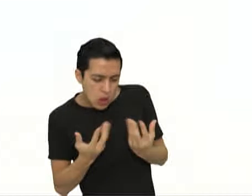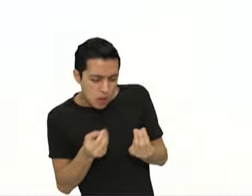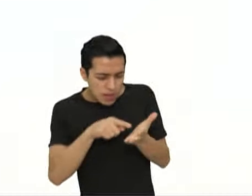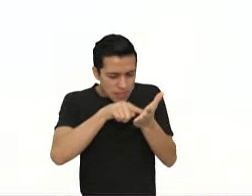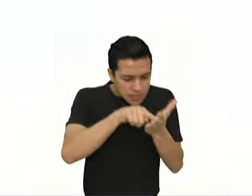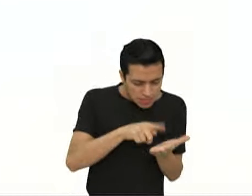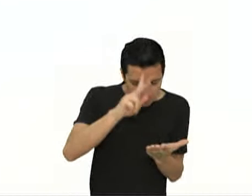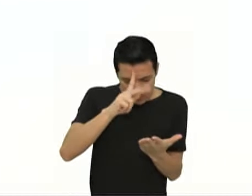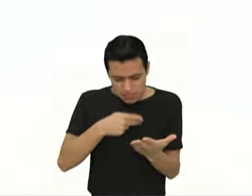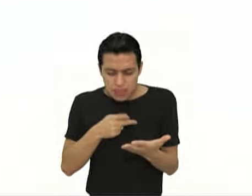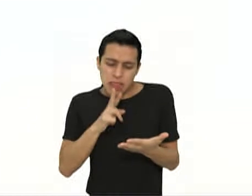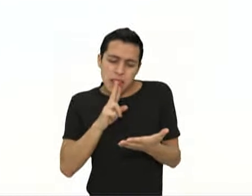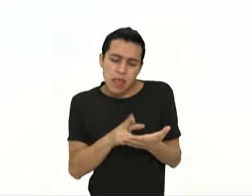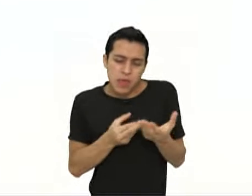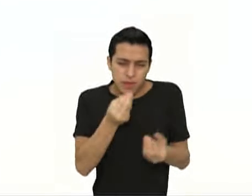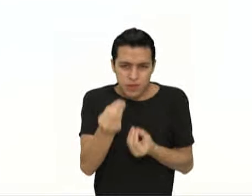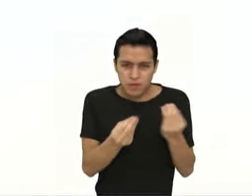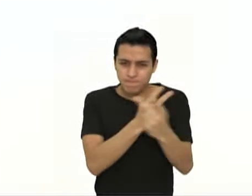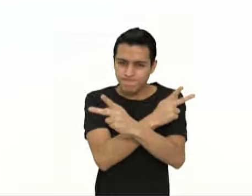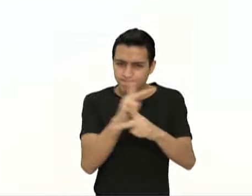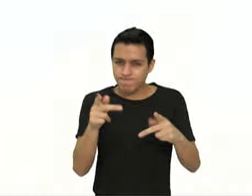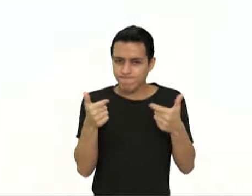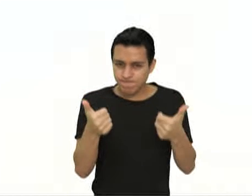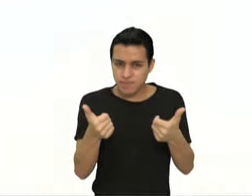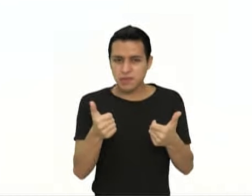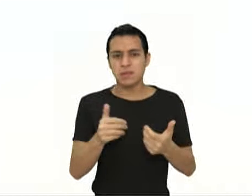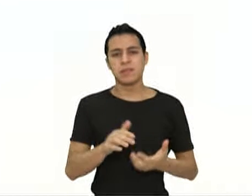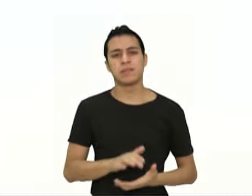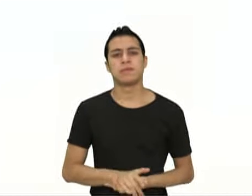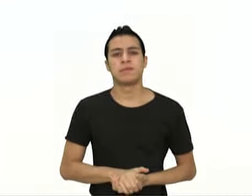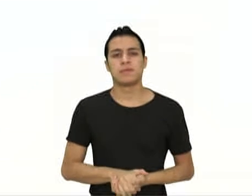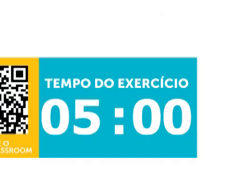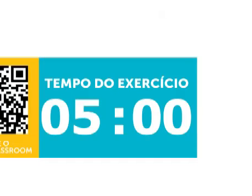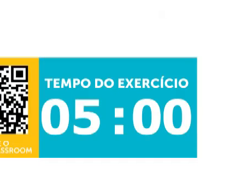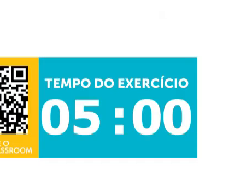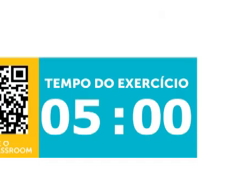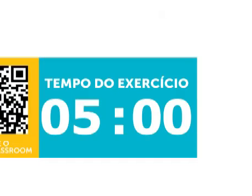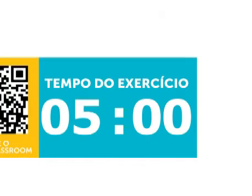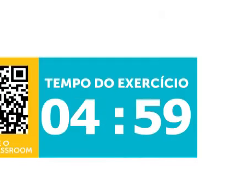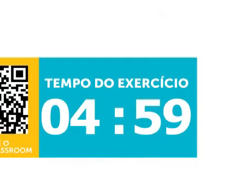mais, dá um tempo para você pensar, responde essa questão para mim e na sequência a gente volta.